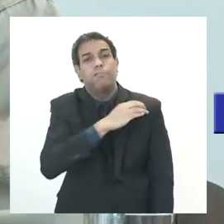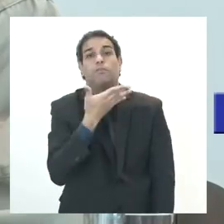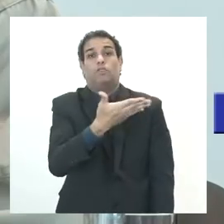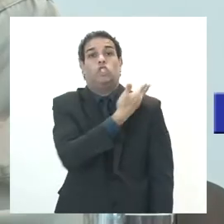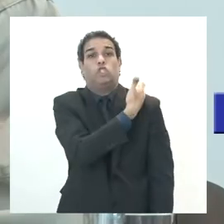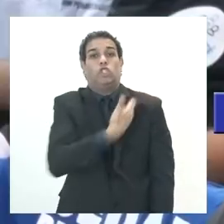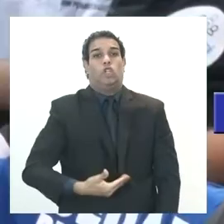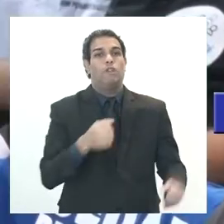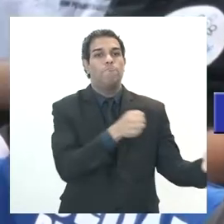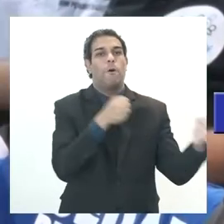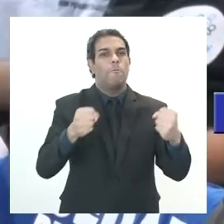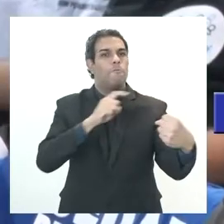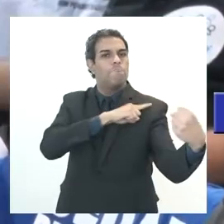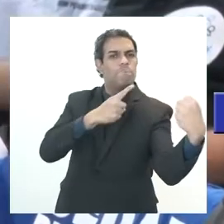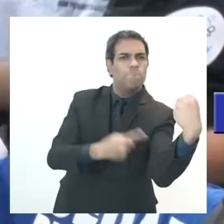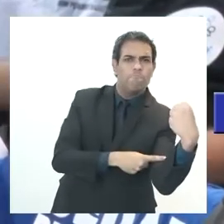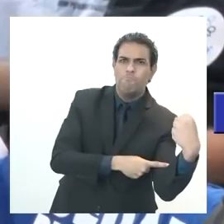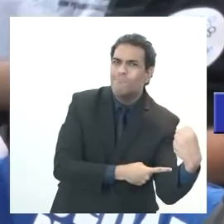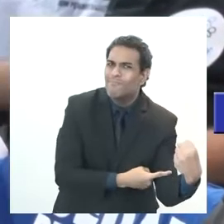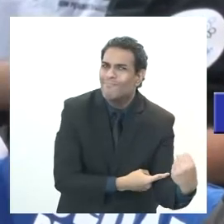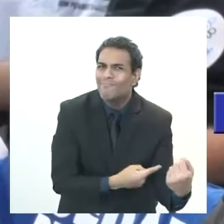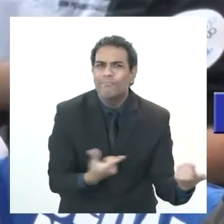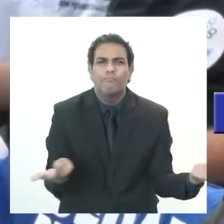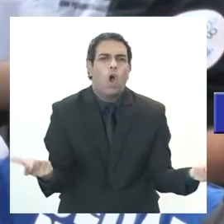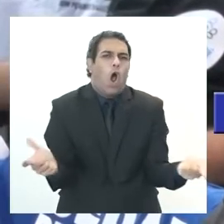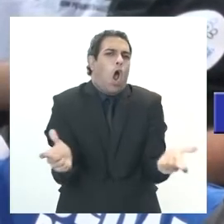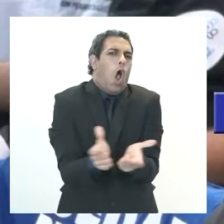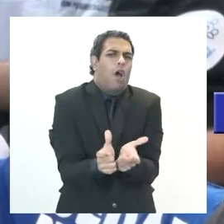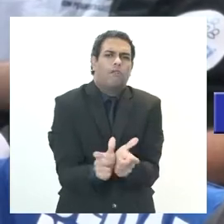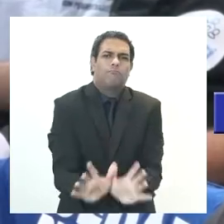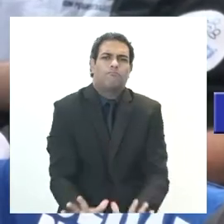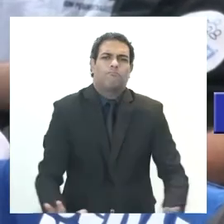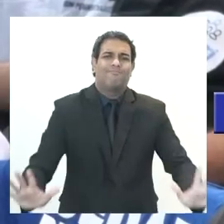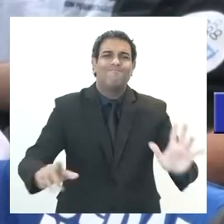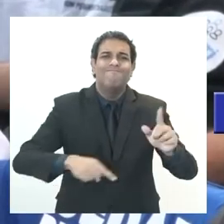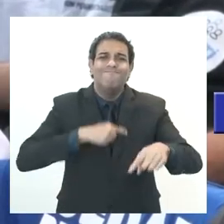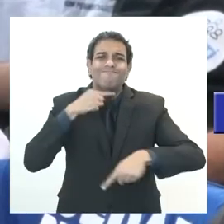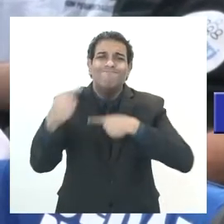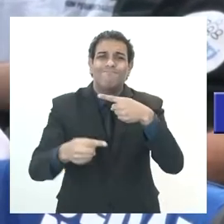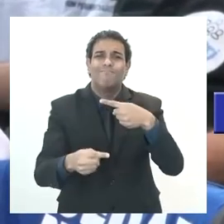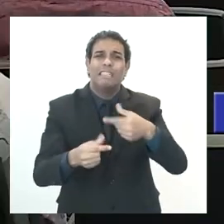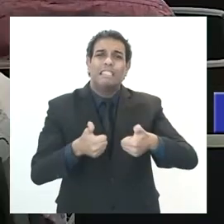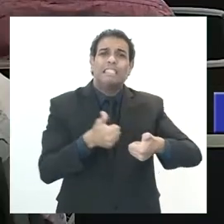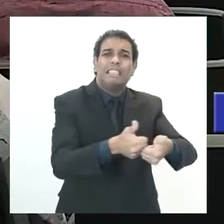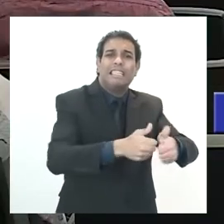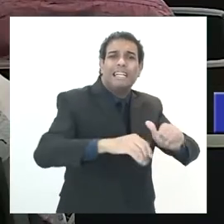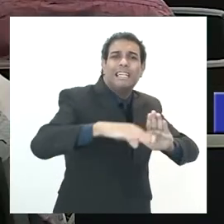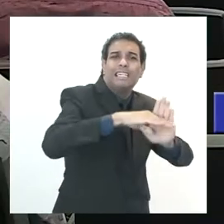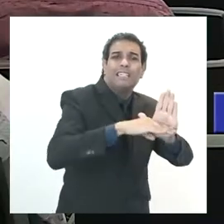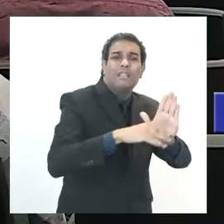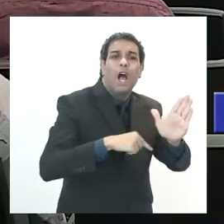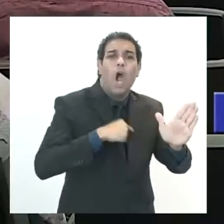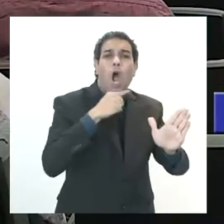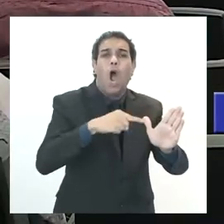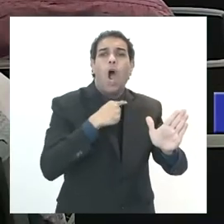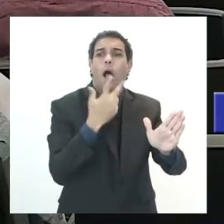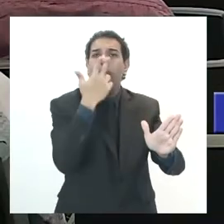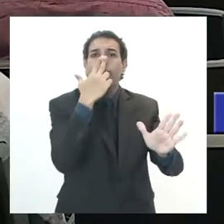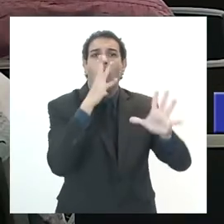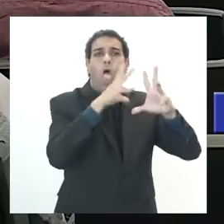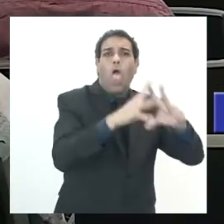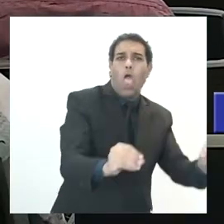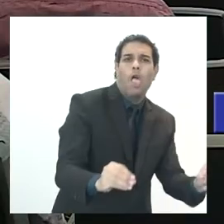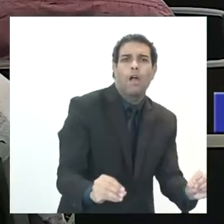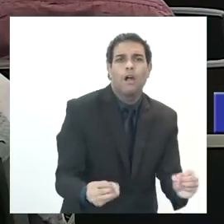um estado forte não de um estado minimalista que não consegue cumprir ao mínimo da demanda que o povo brasileiro